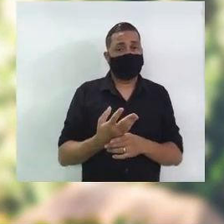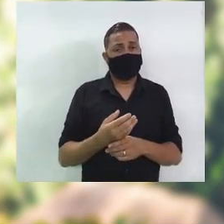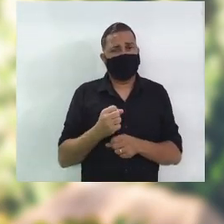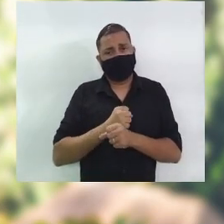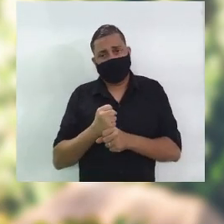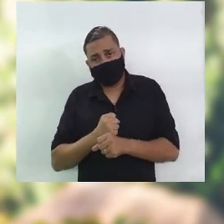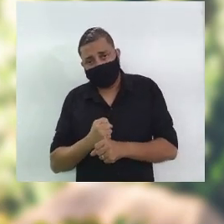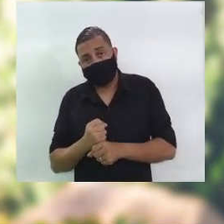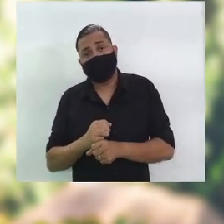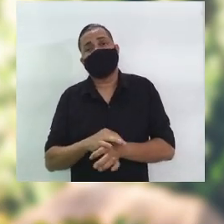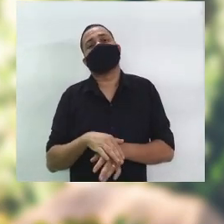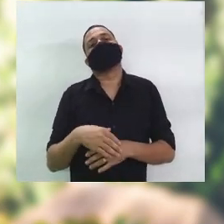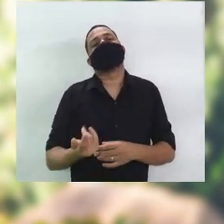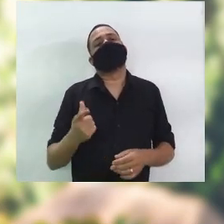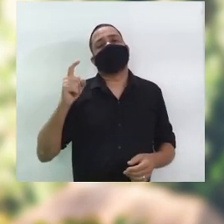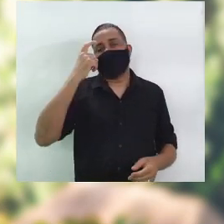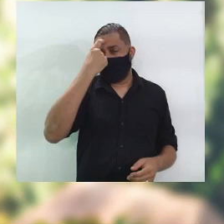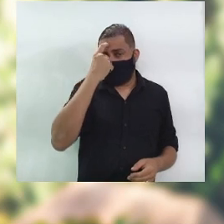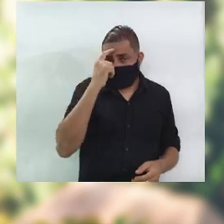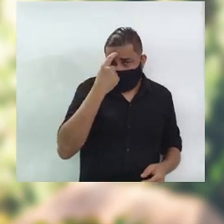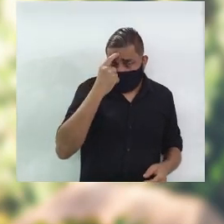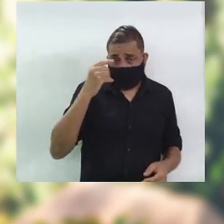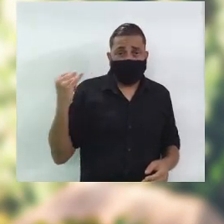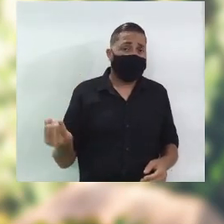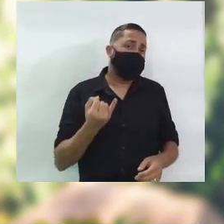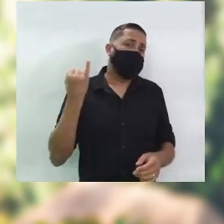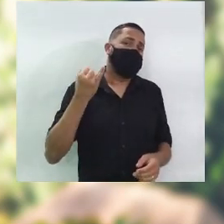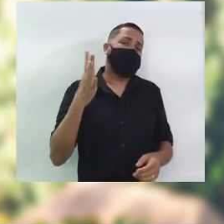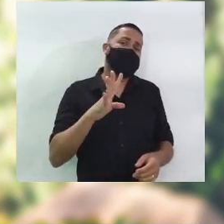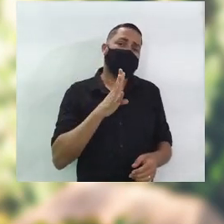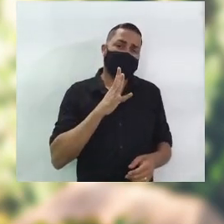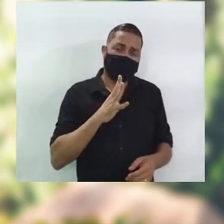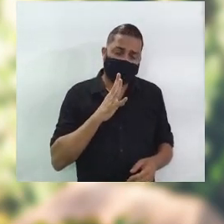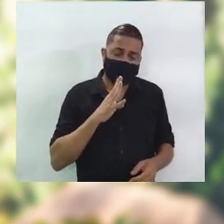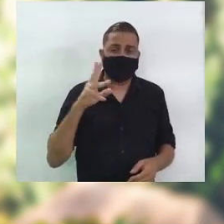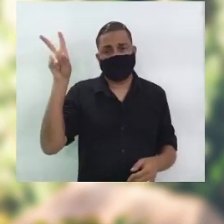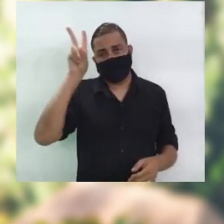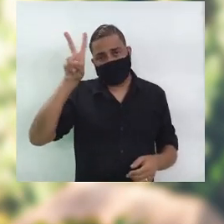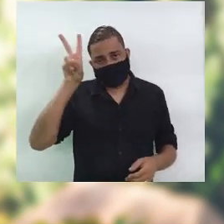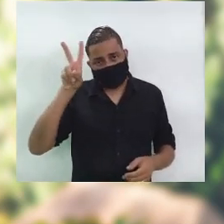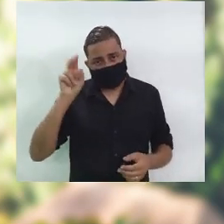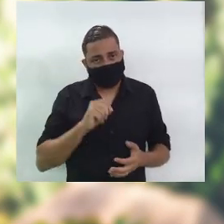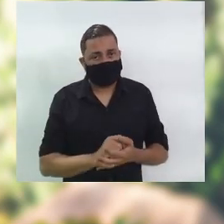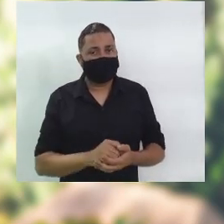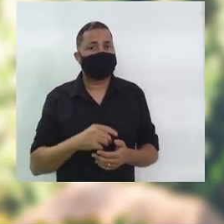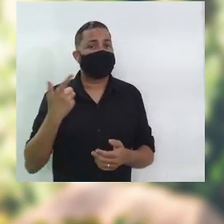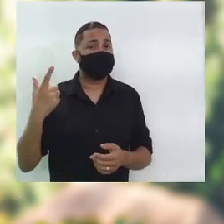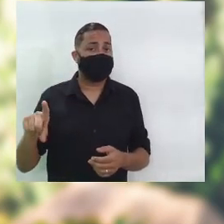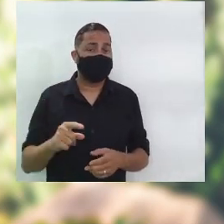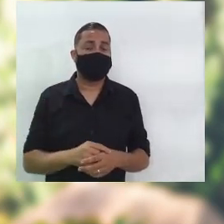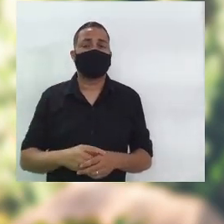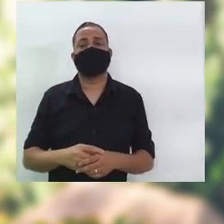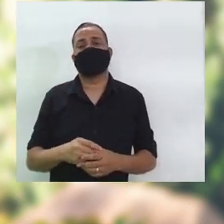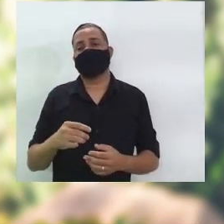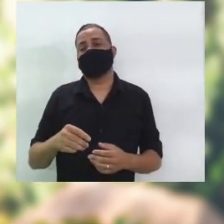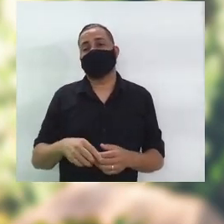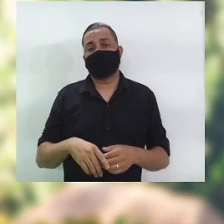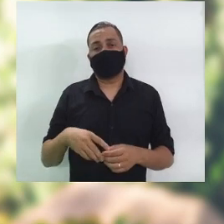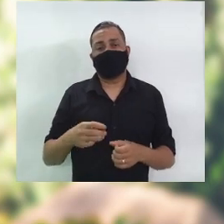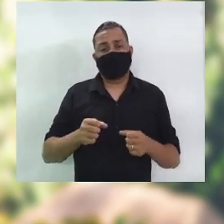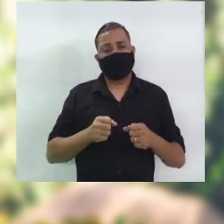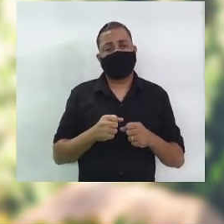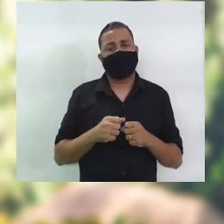antigas. E lá da Índia, então, é importante conhecer, lembrar aquilo que o outro prega. E na